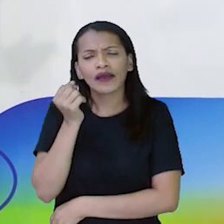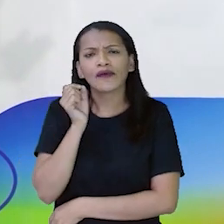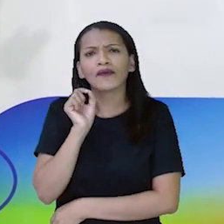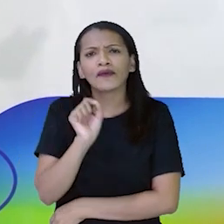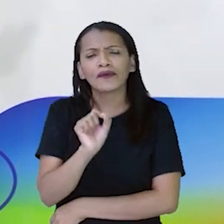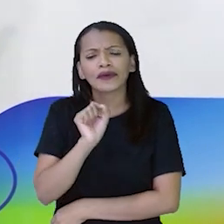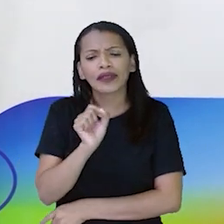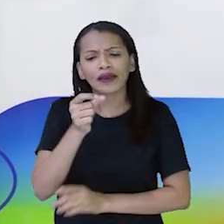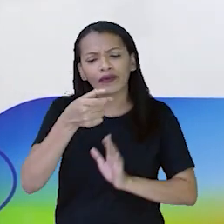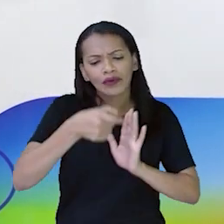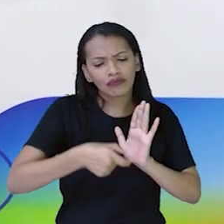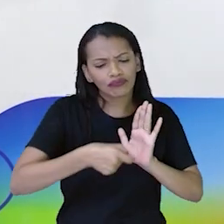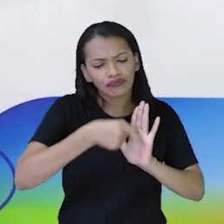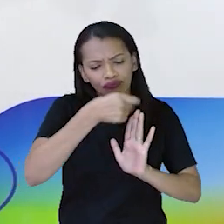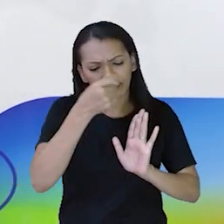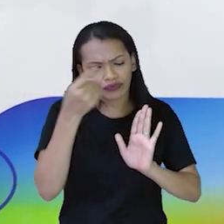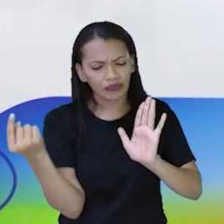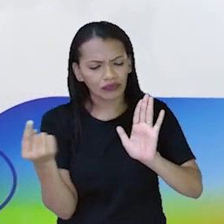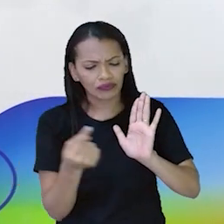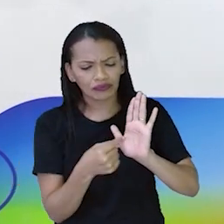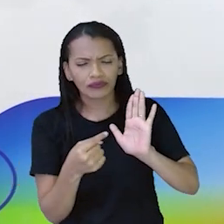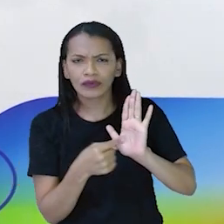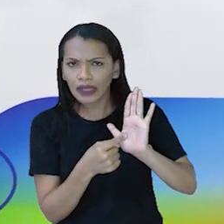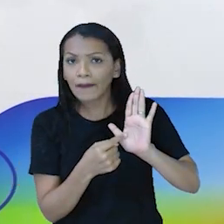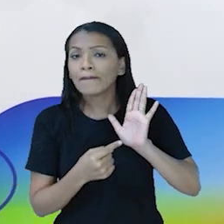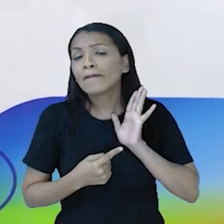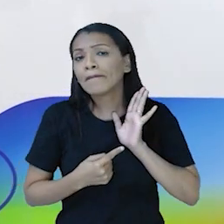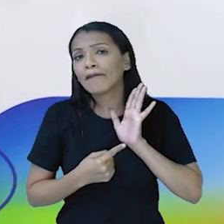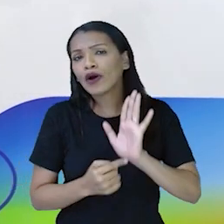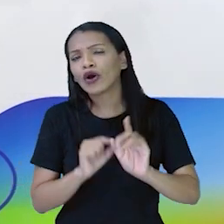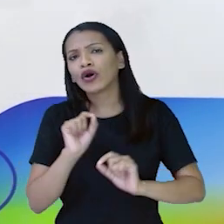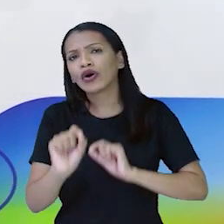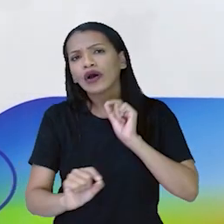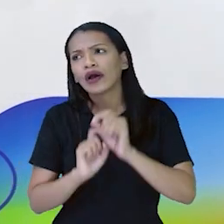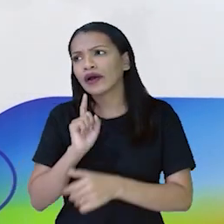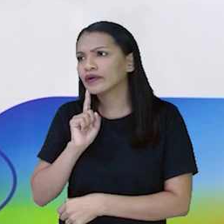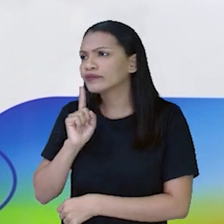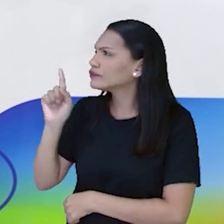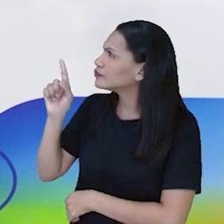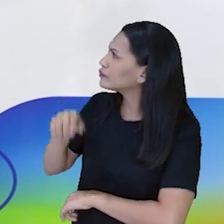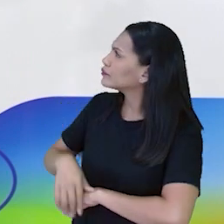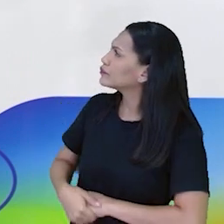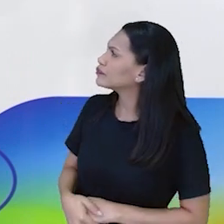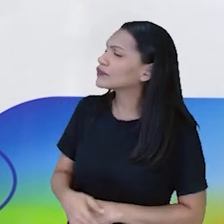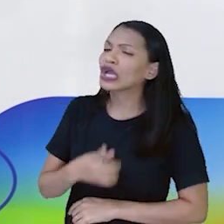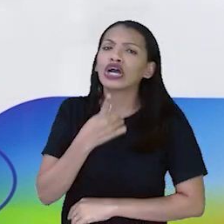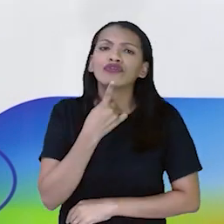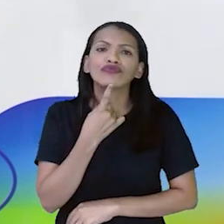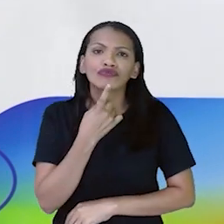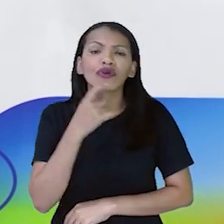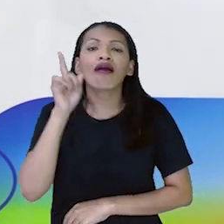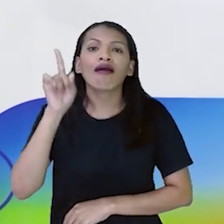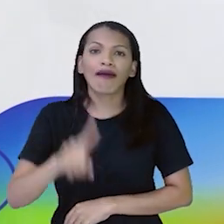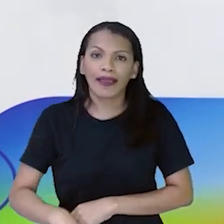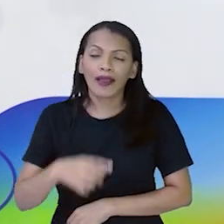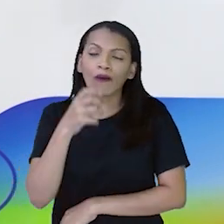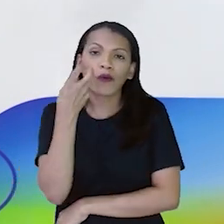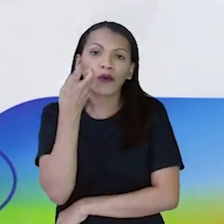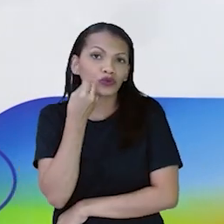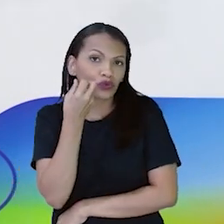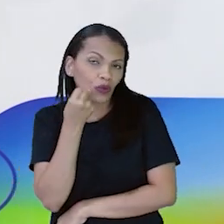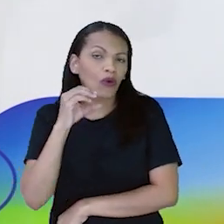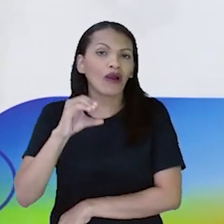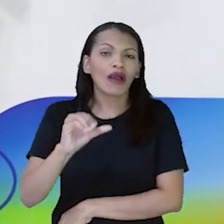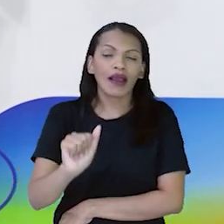uma dessas colunas. Por exemplo, aqui está me mostrando que a coluna vermelha é do suco de acerola.